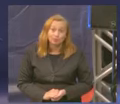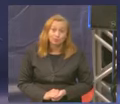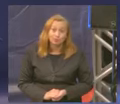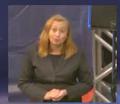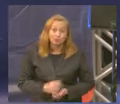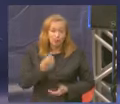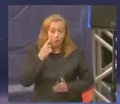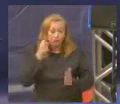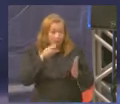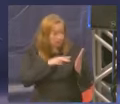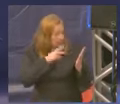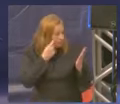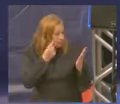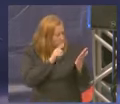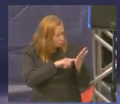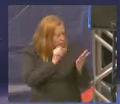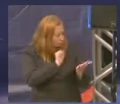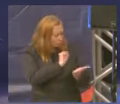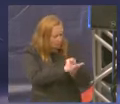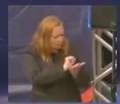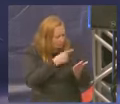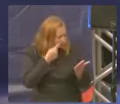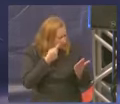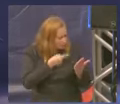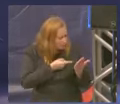Deixa eu ver aqui onde eu parei.